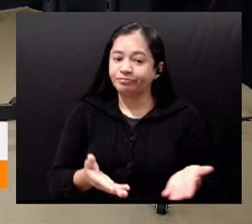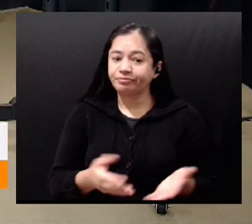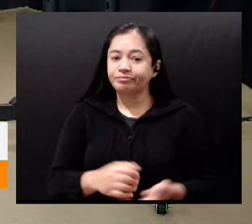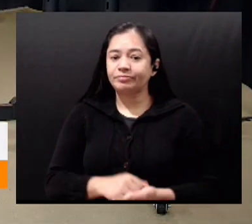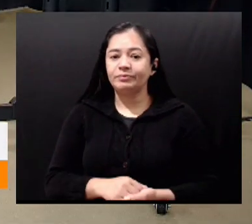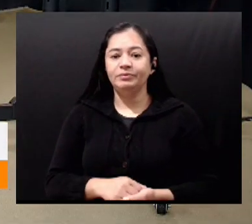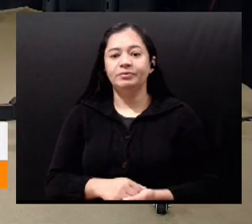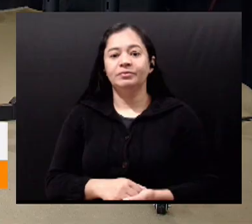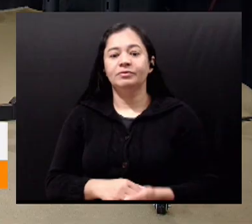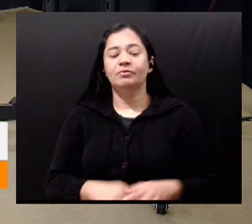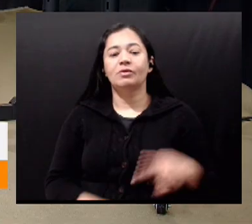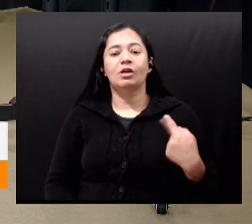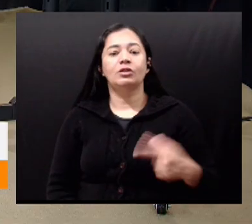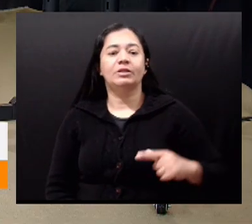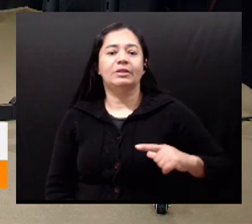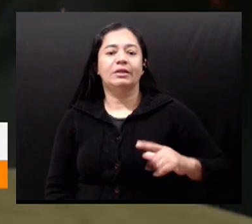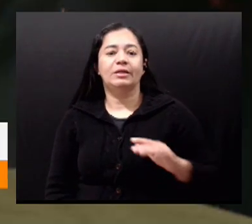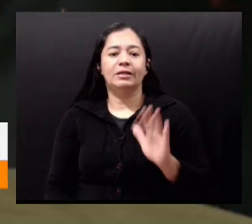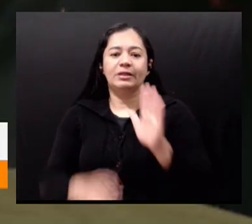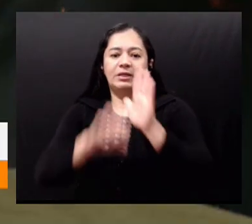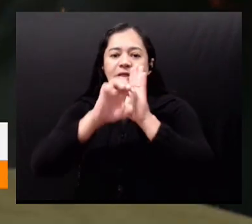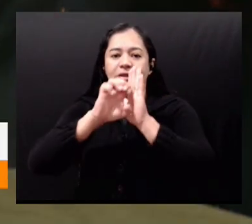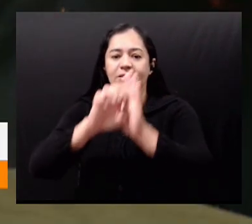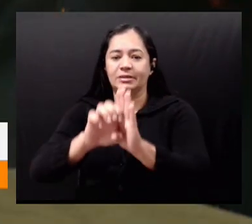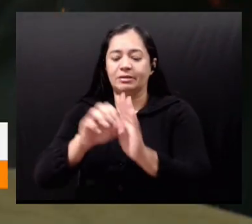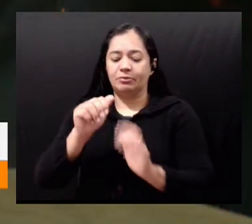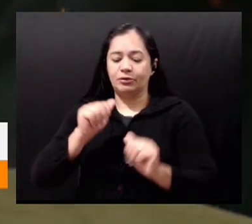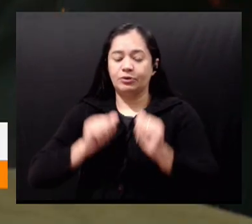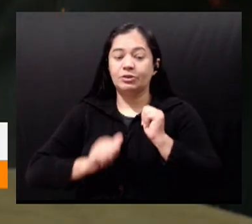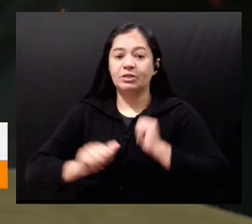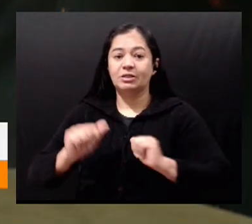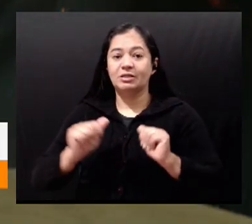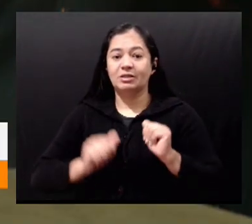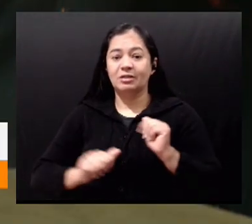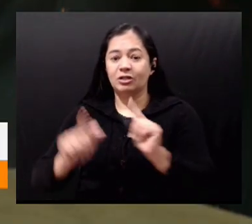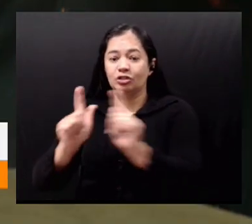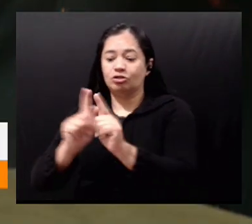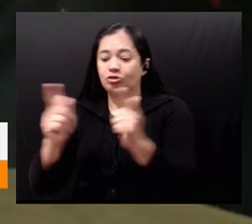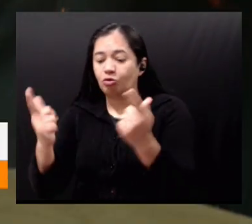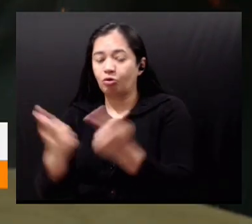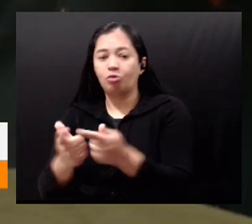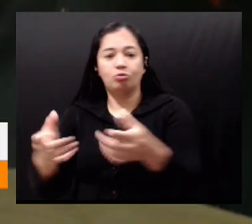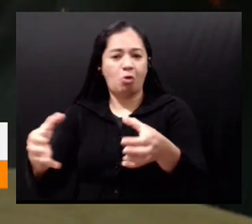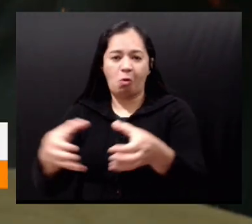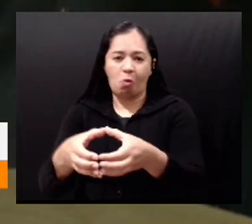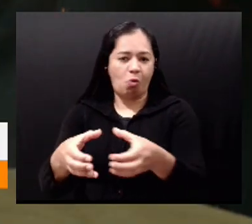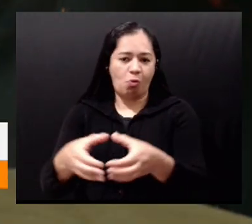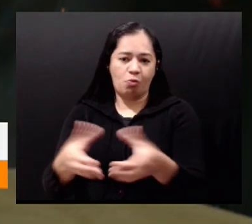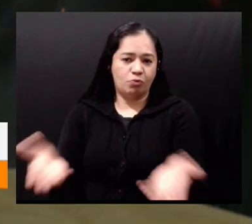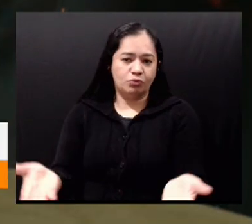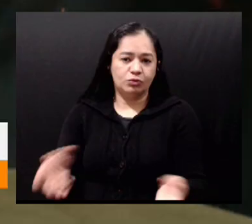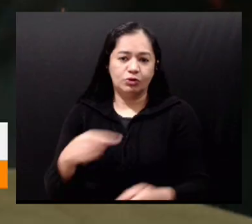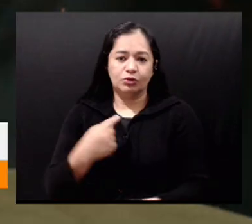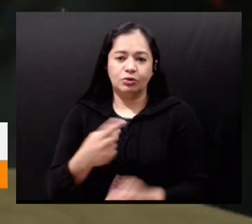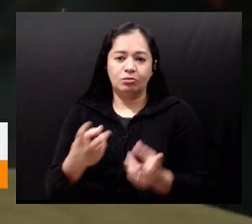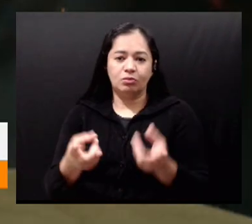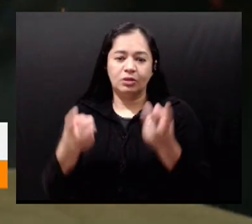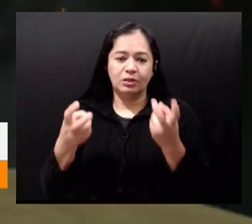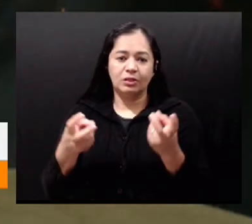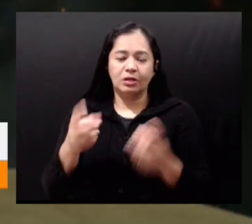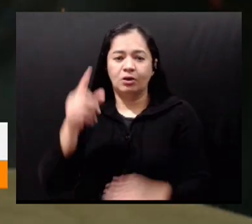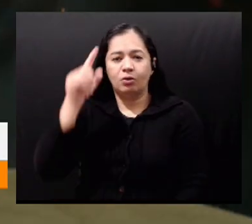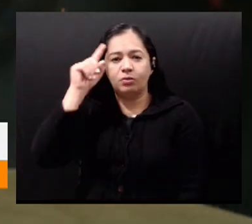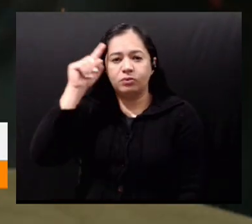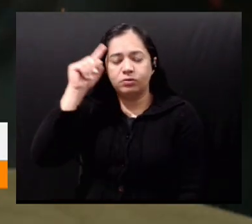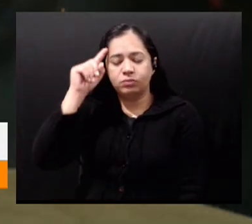de ansiedade coletiva, né, e a gente pode muito bem, ver isso no dia a dia. Eu estava comentando com as